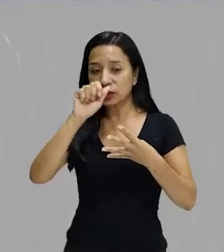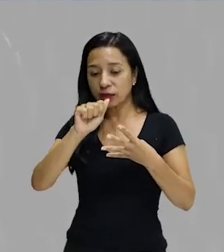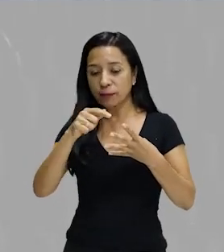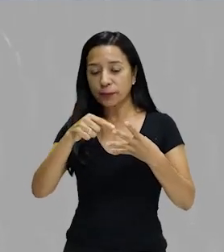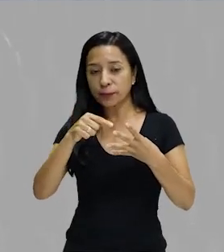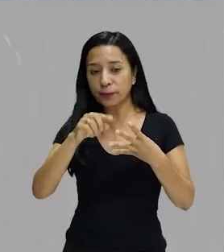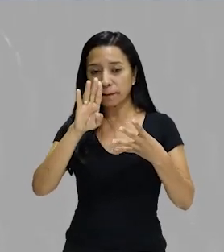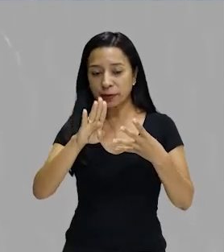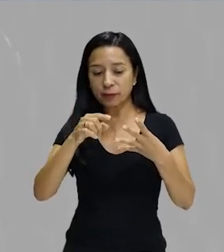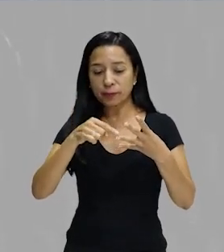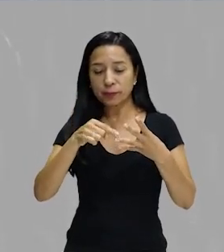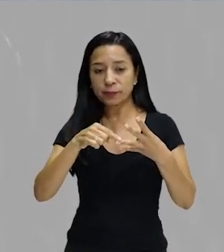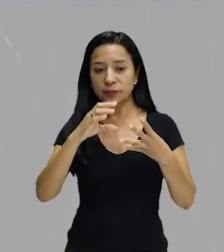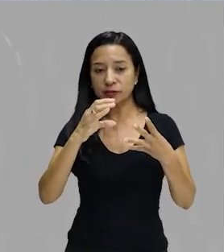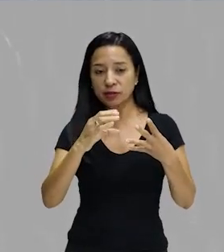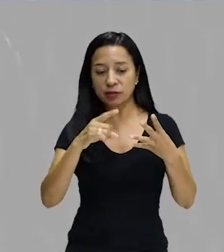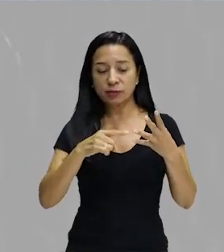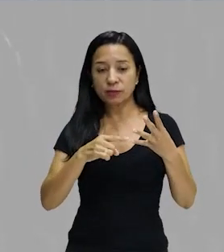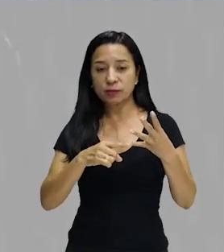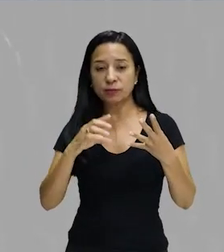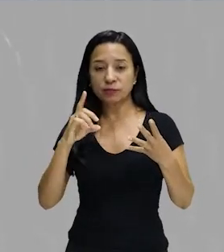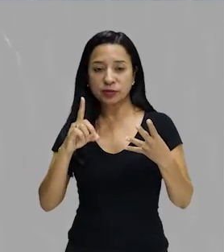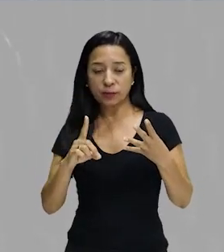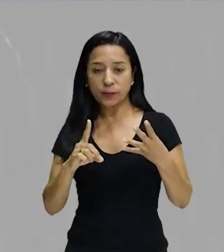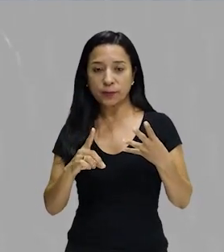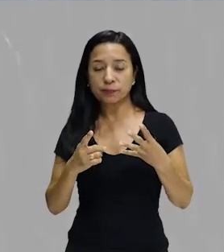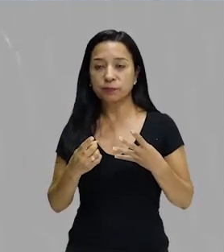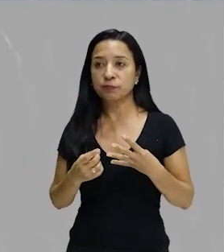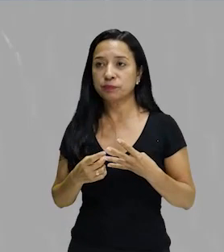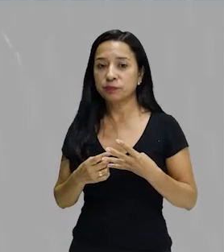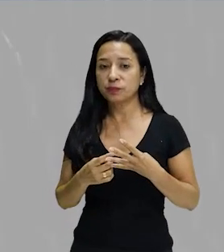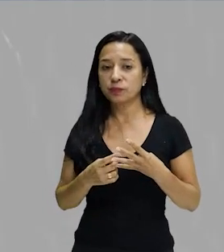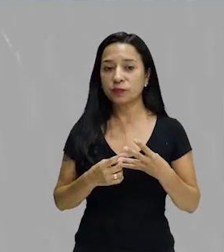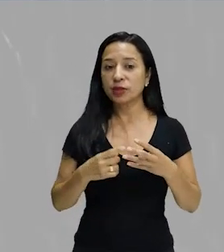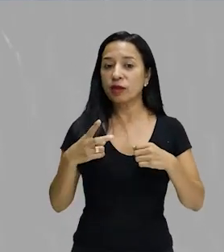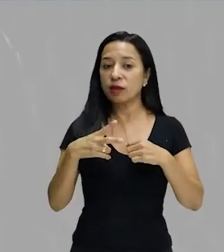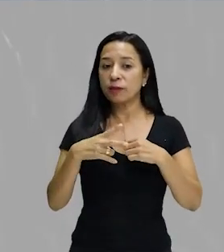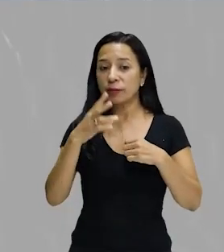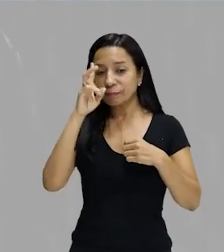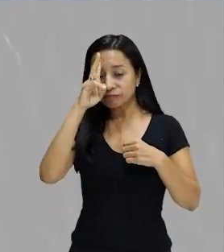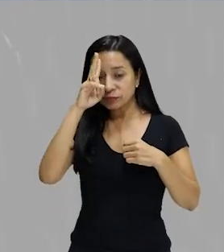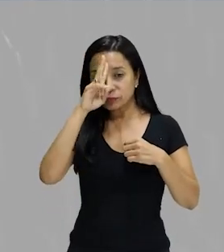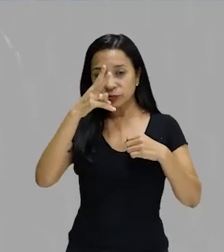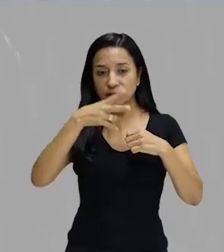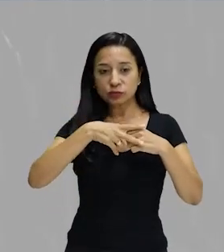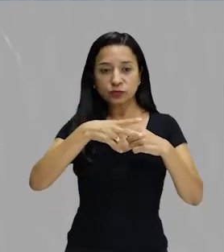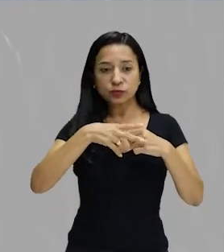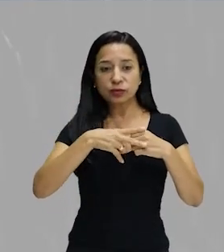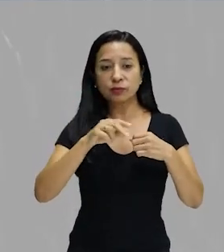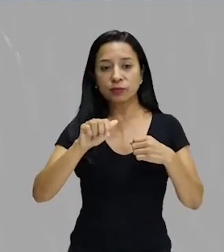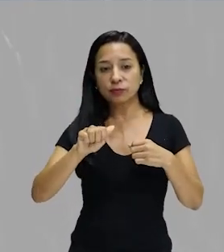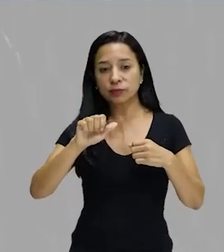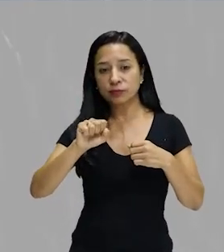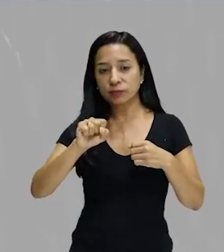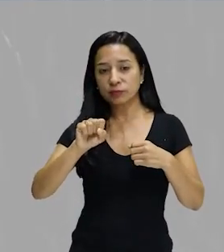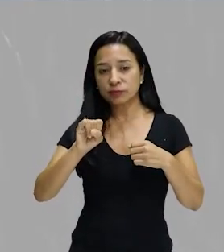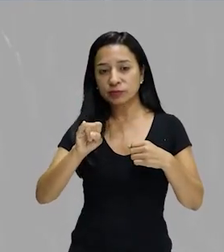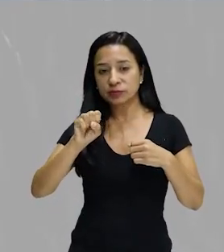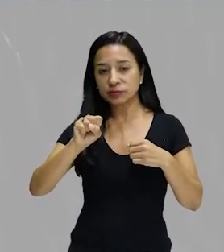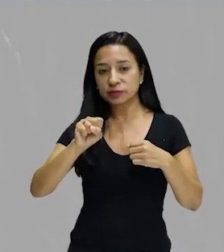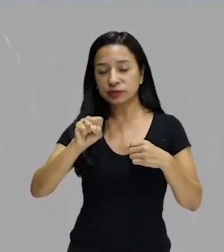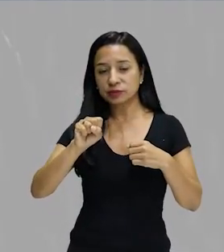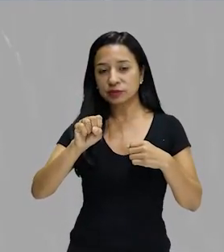errada? Aí eu preciso me lembrar do verbo assistir, do verbo visar, do verbo implicar, são verbos, e do